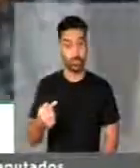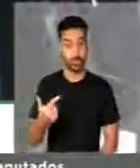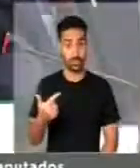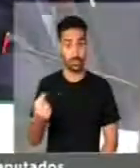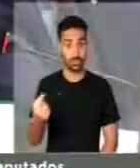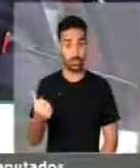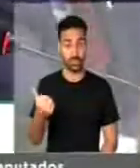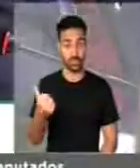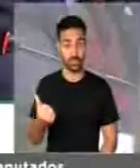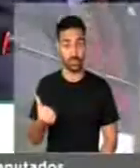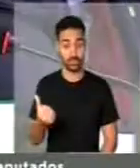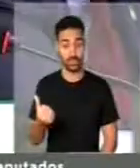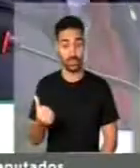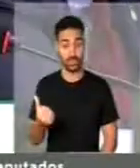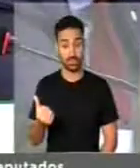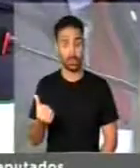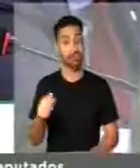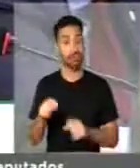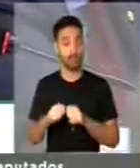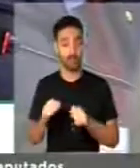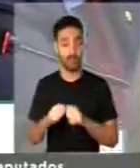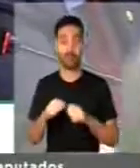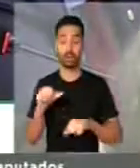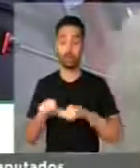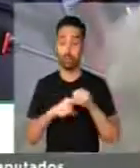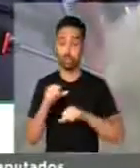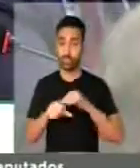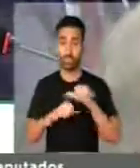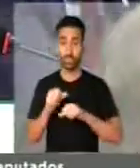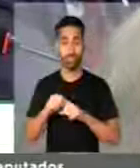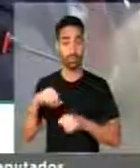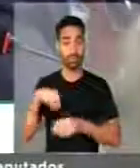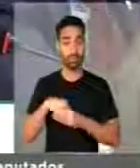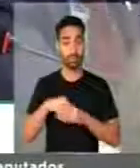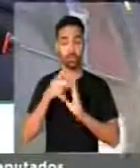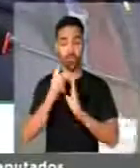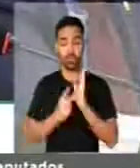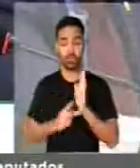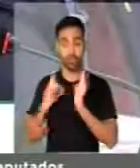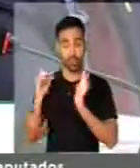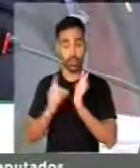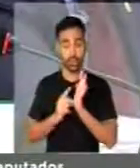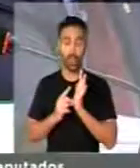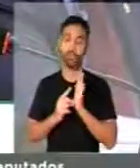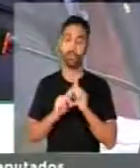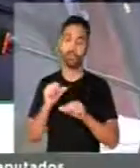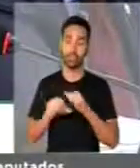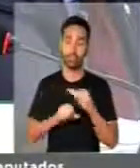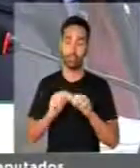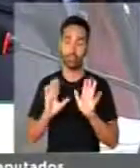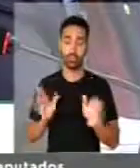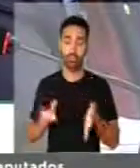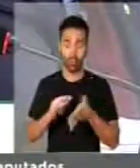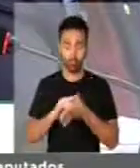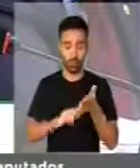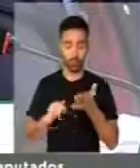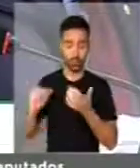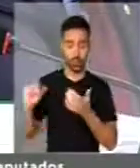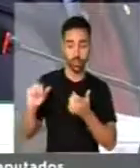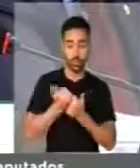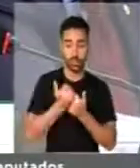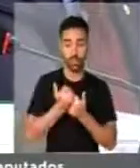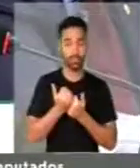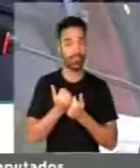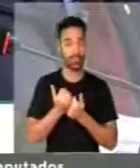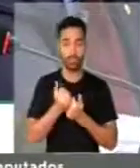6787/2016 promove relevantes alterações no conteúdo do projeto original, apresentando um substitutivo que